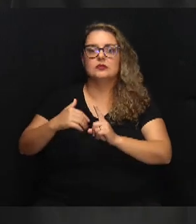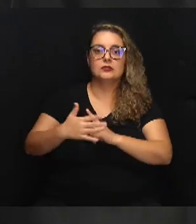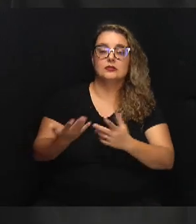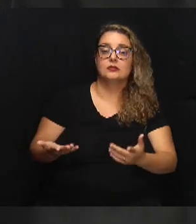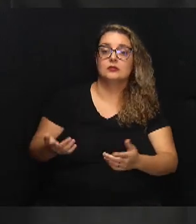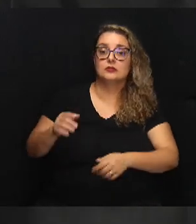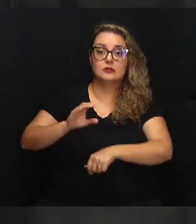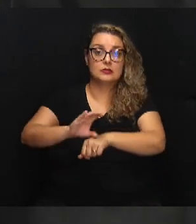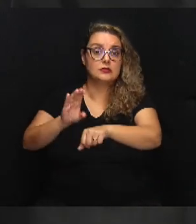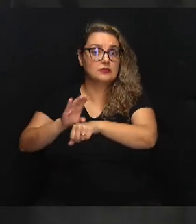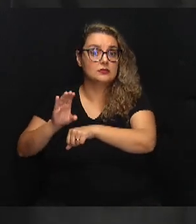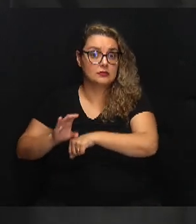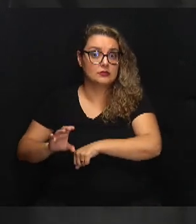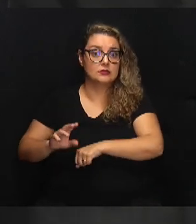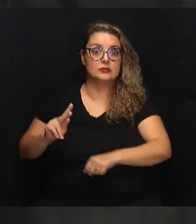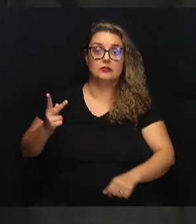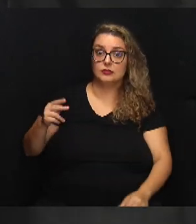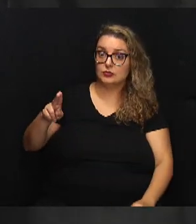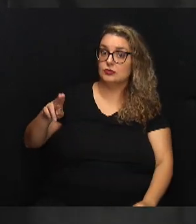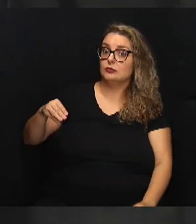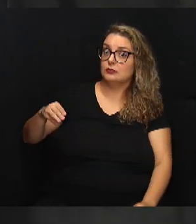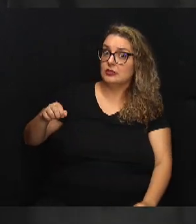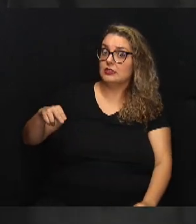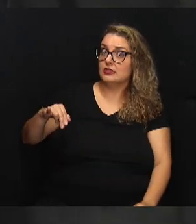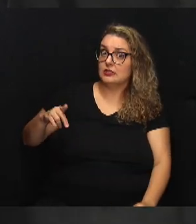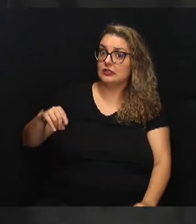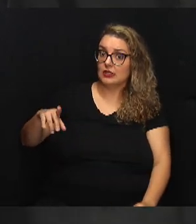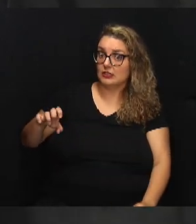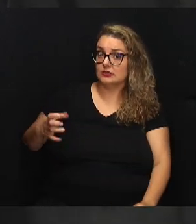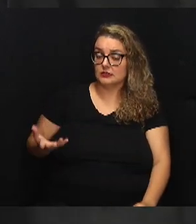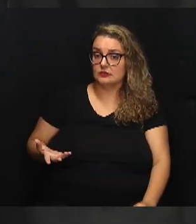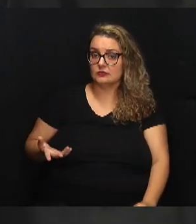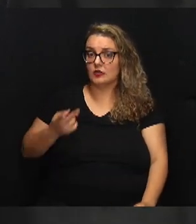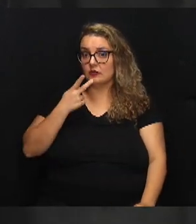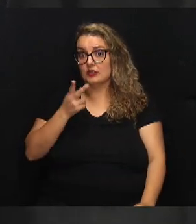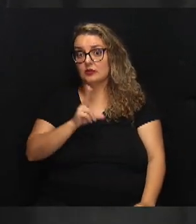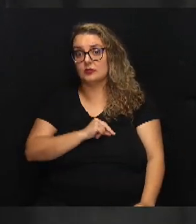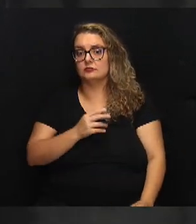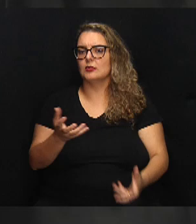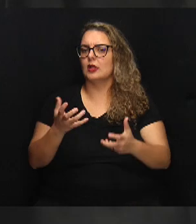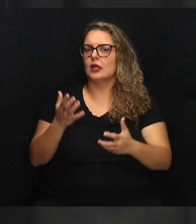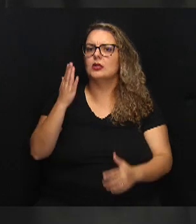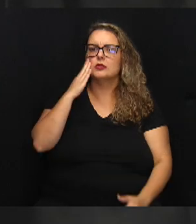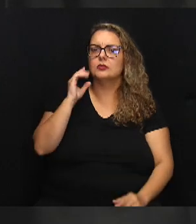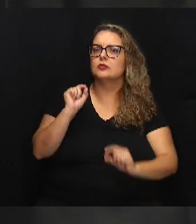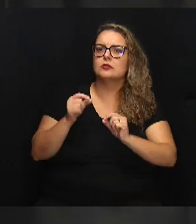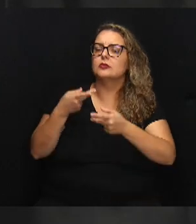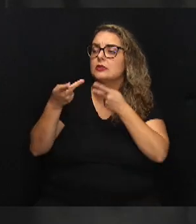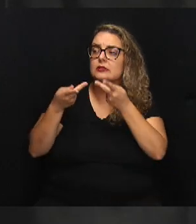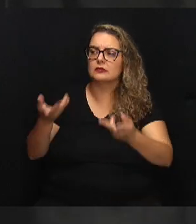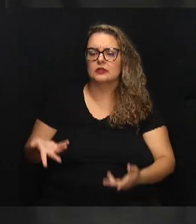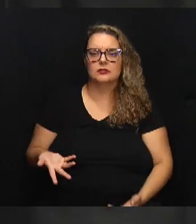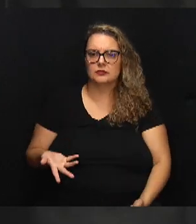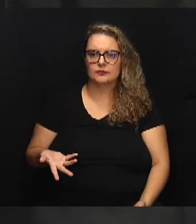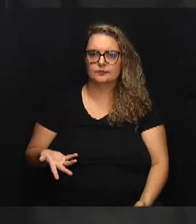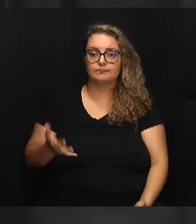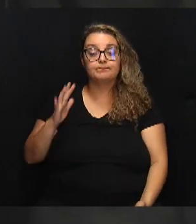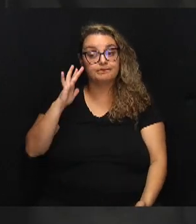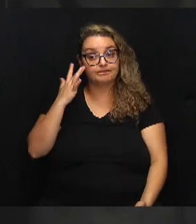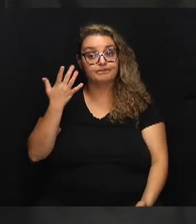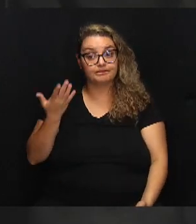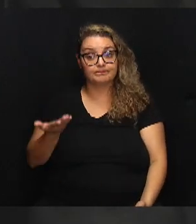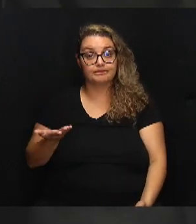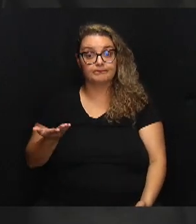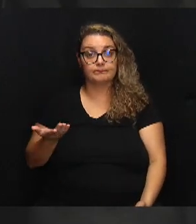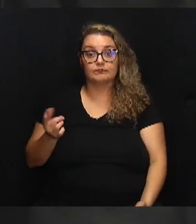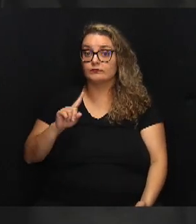desses cursos das humanidades, né? E eu falei, poxa, eu quero entender o que eles estão falando, e acho que